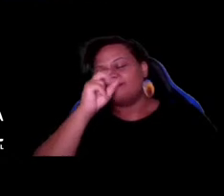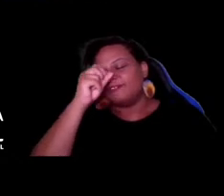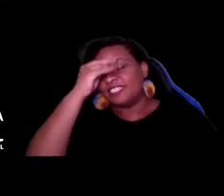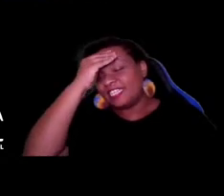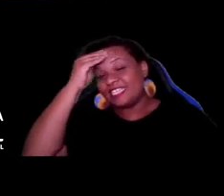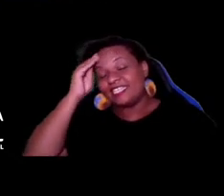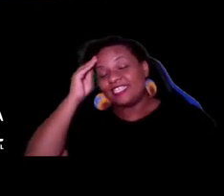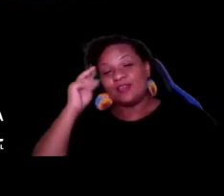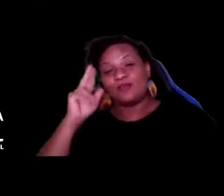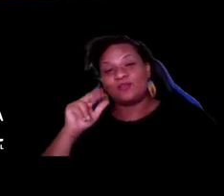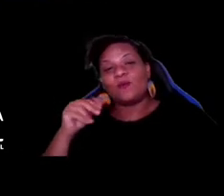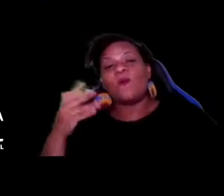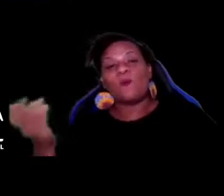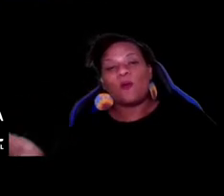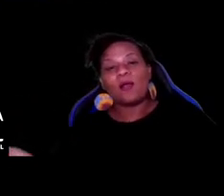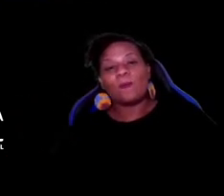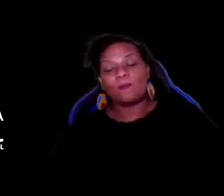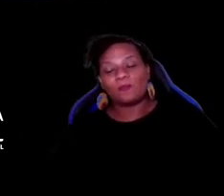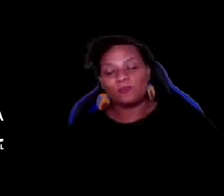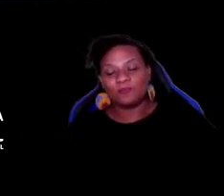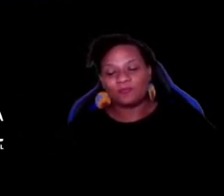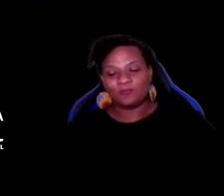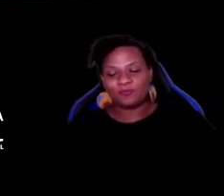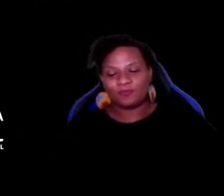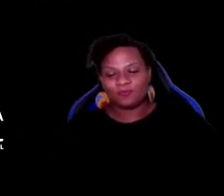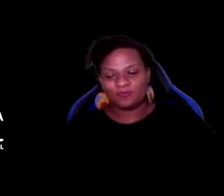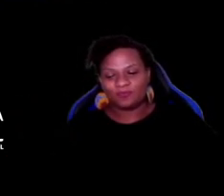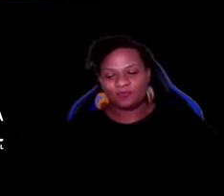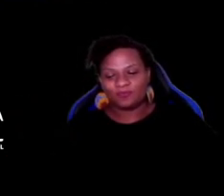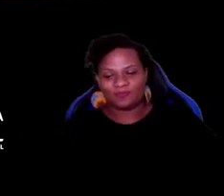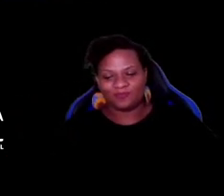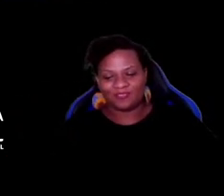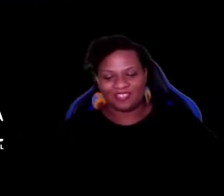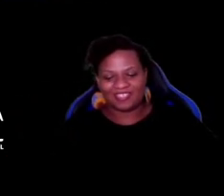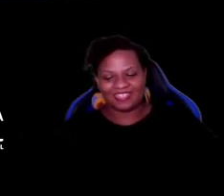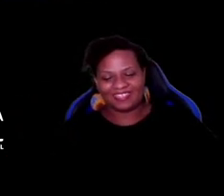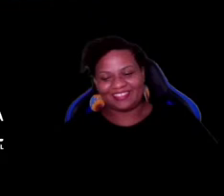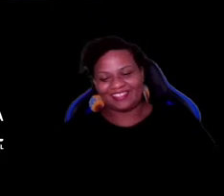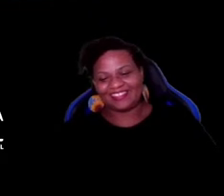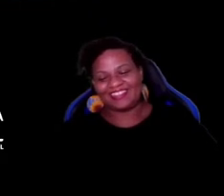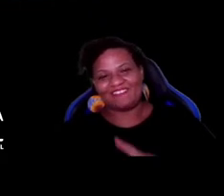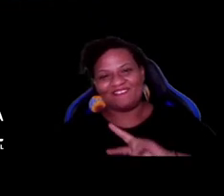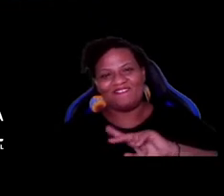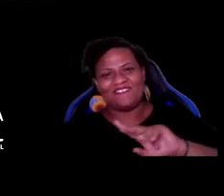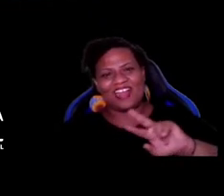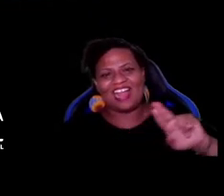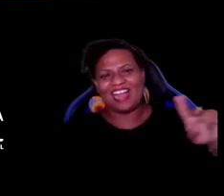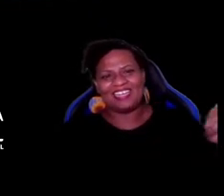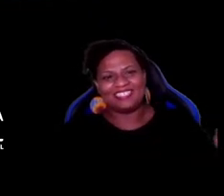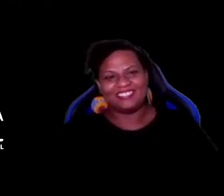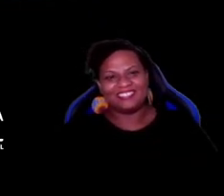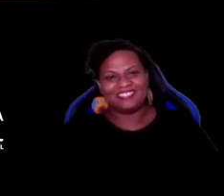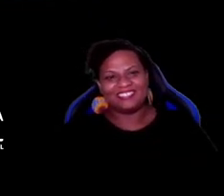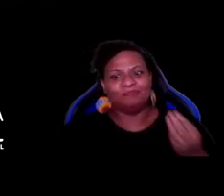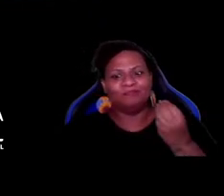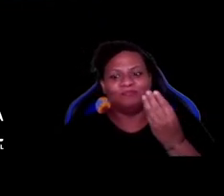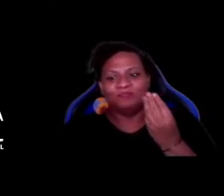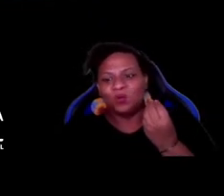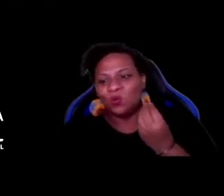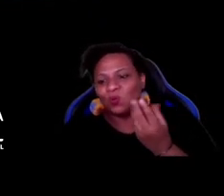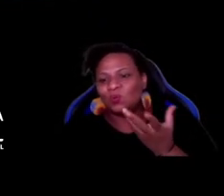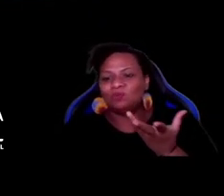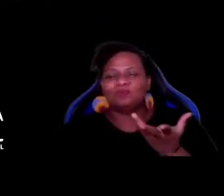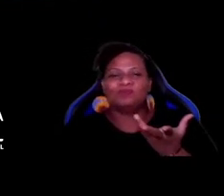marcante. Olha, eu posso dizer Tem assim, vários, né? tiveram muitos momentos